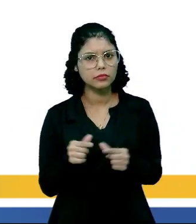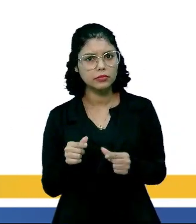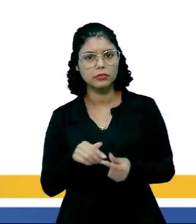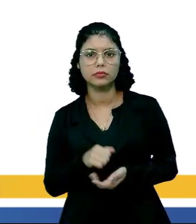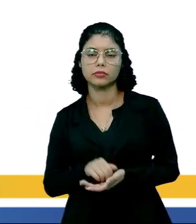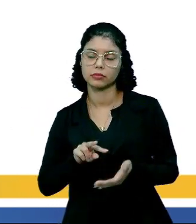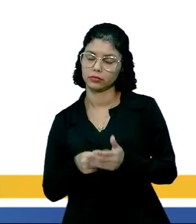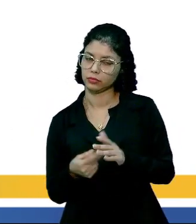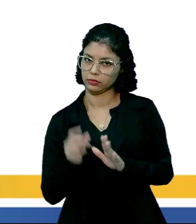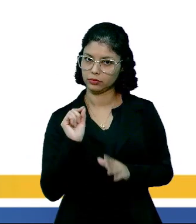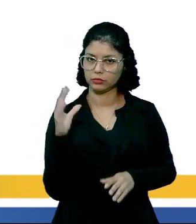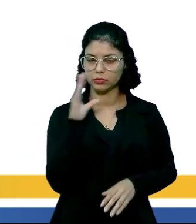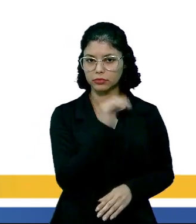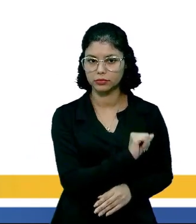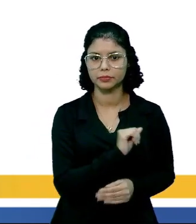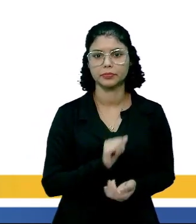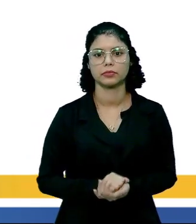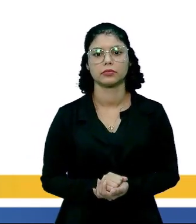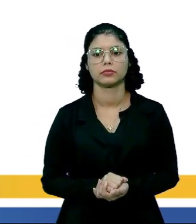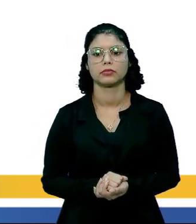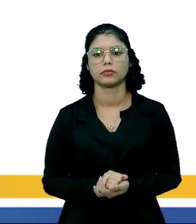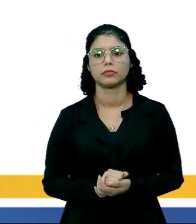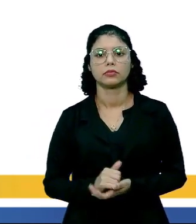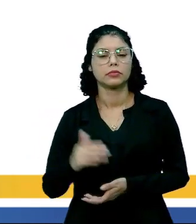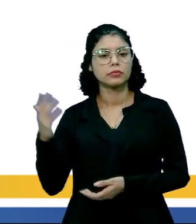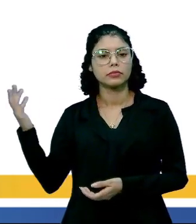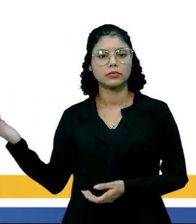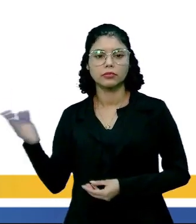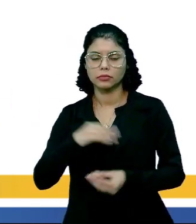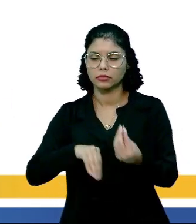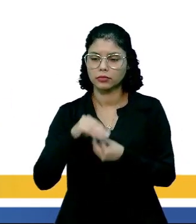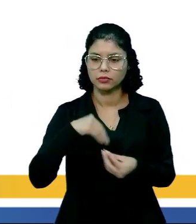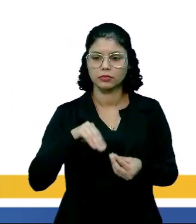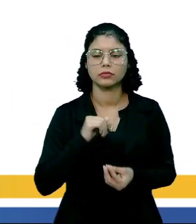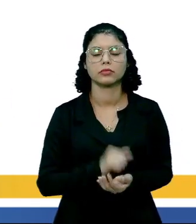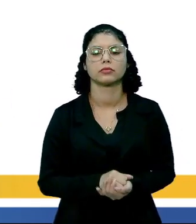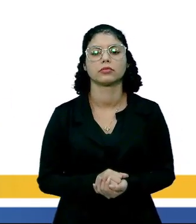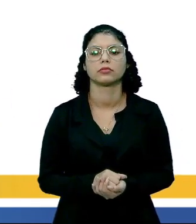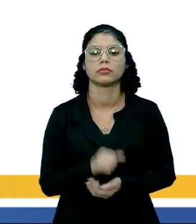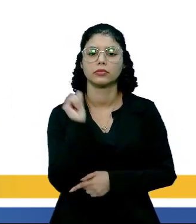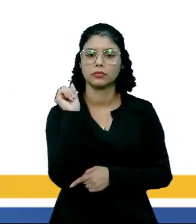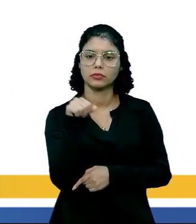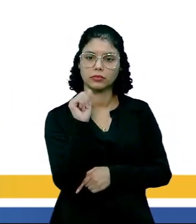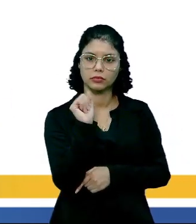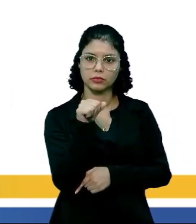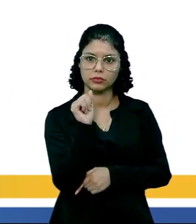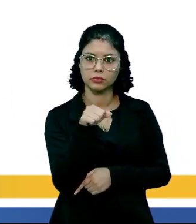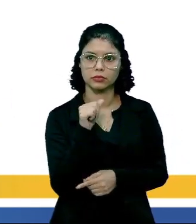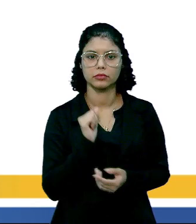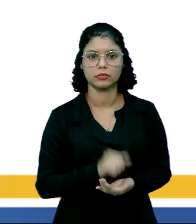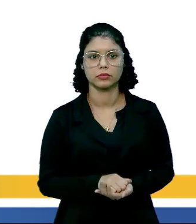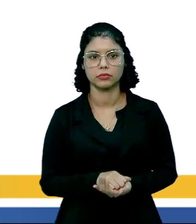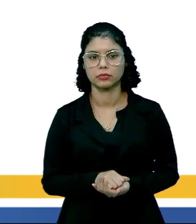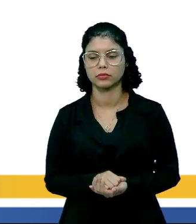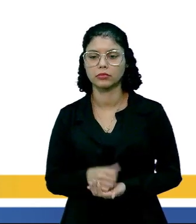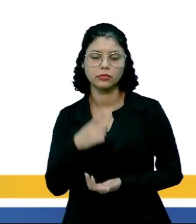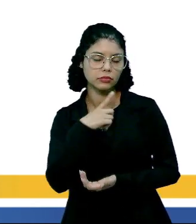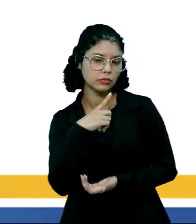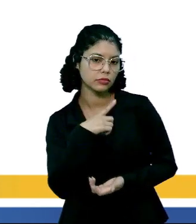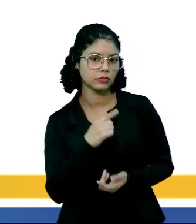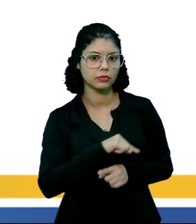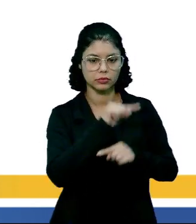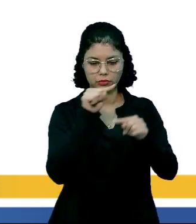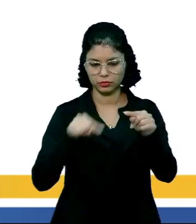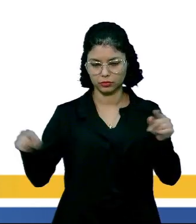reação ela vai ser mais rápida Então vamos lá ó a reação pode ser catalisada sim ela pode ser catalisada eu tenho ali